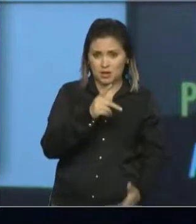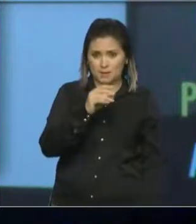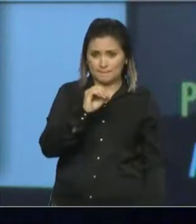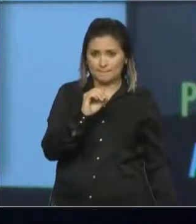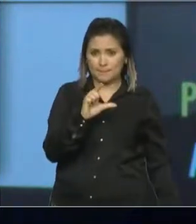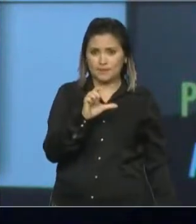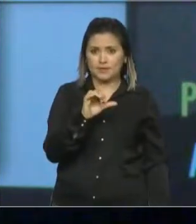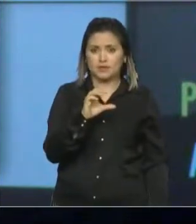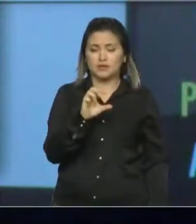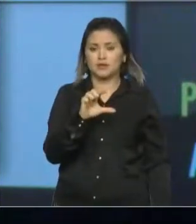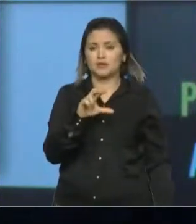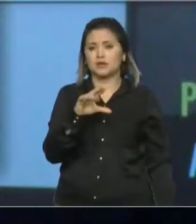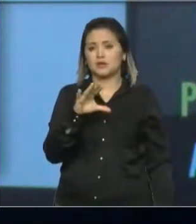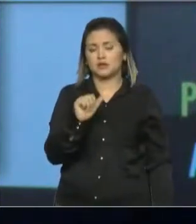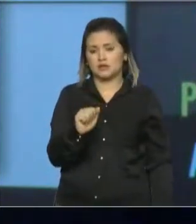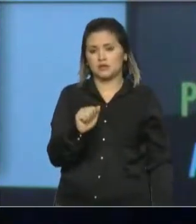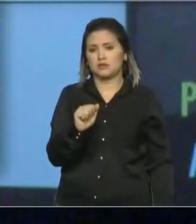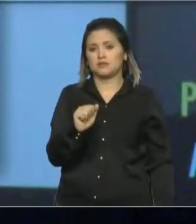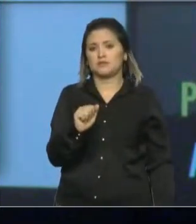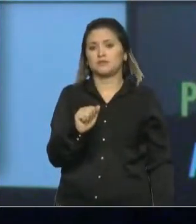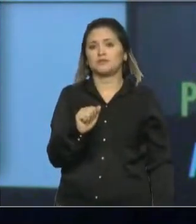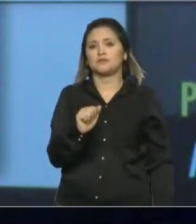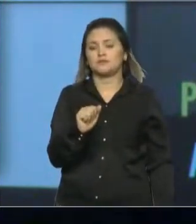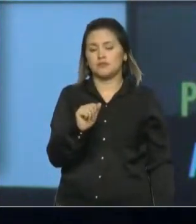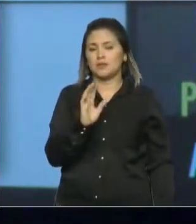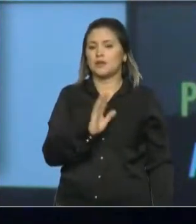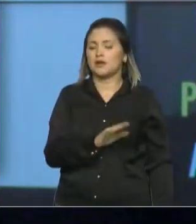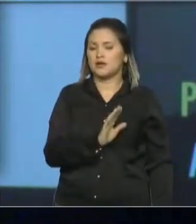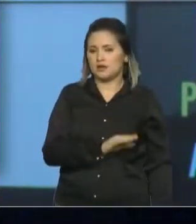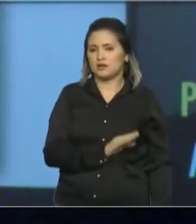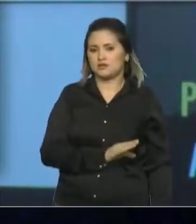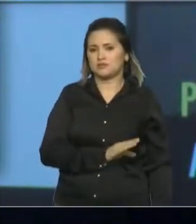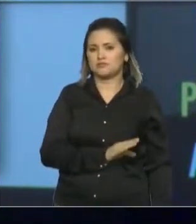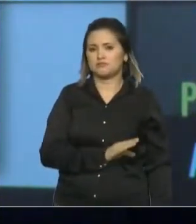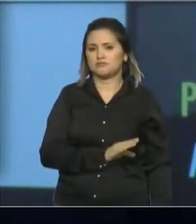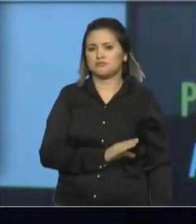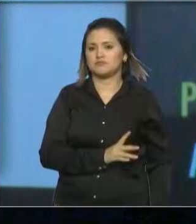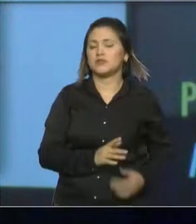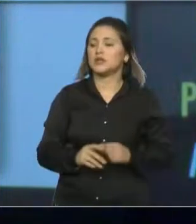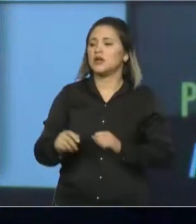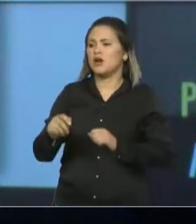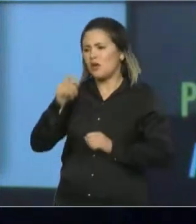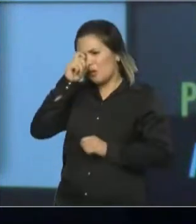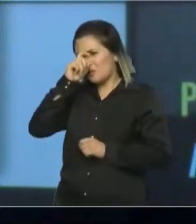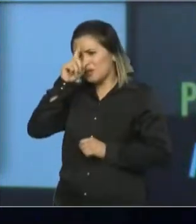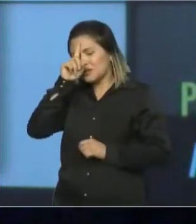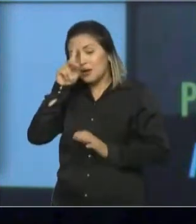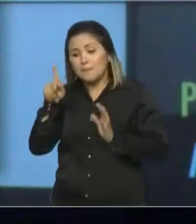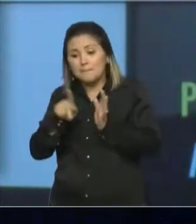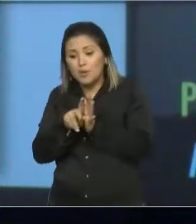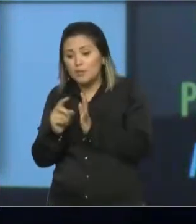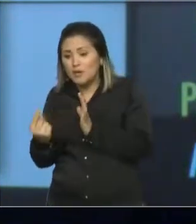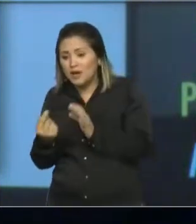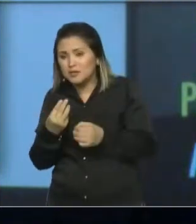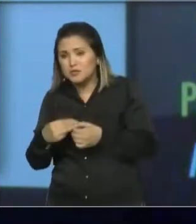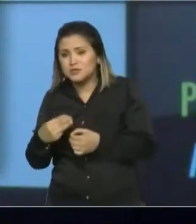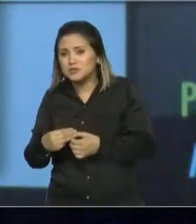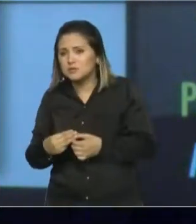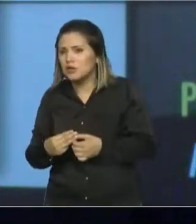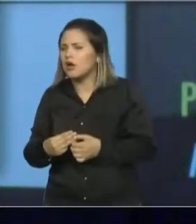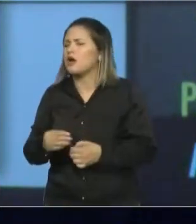ele manter um hospital seu próprio. Ele vai ter um serviço de melhor qualidade, ele vai ter mais resolutividade e